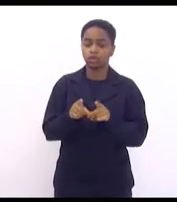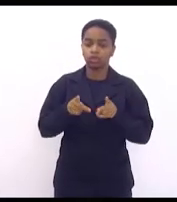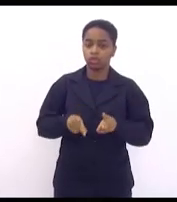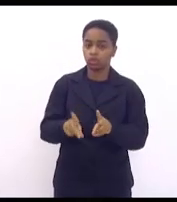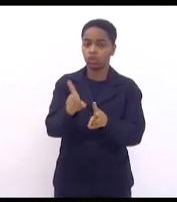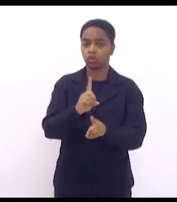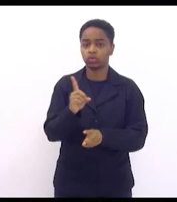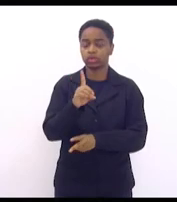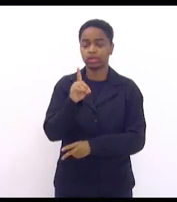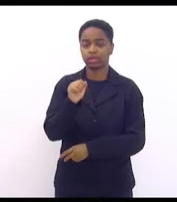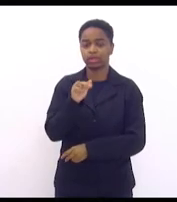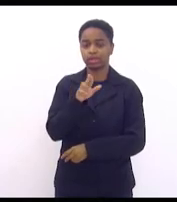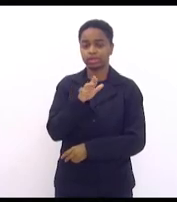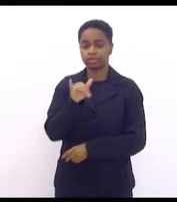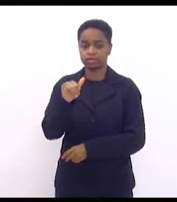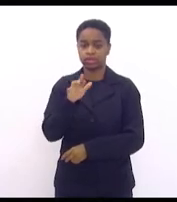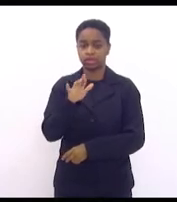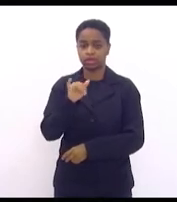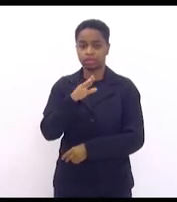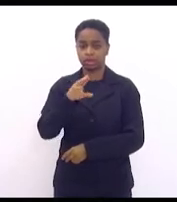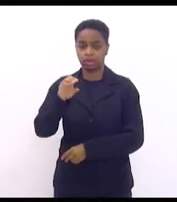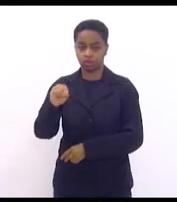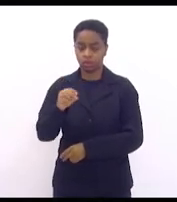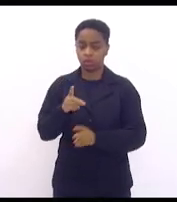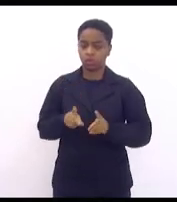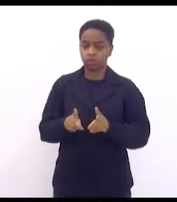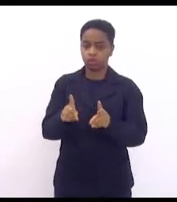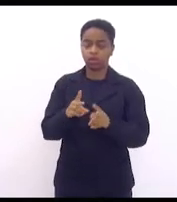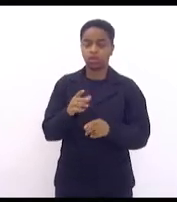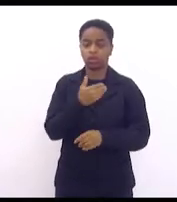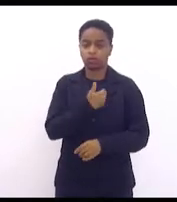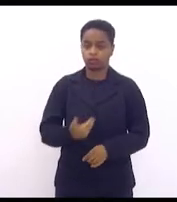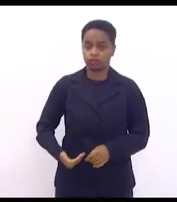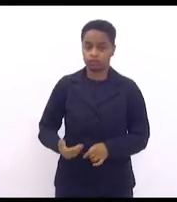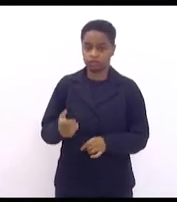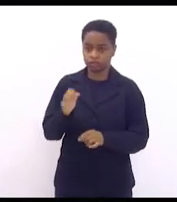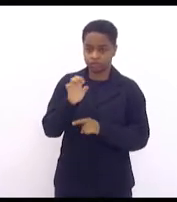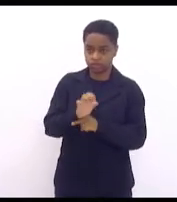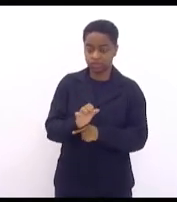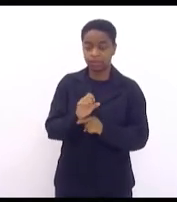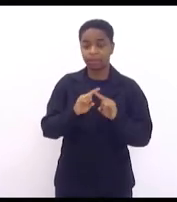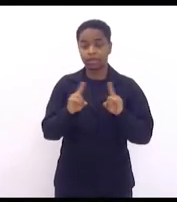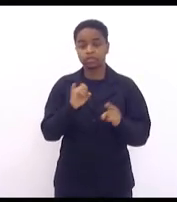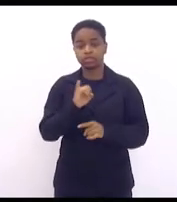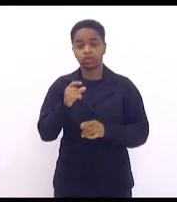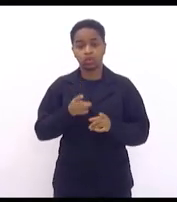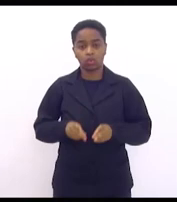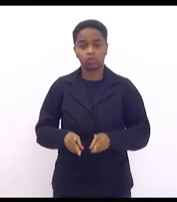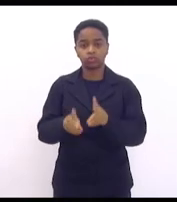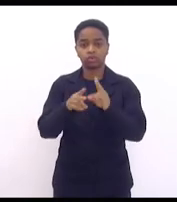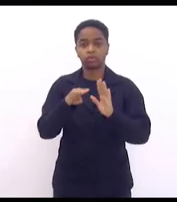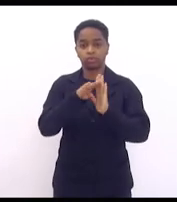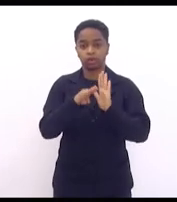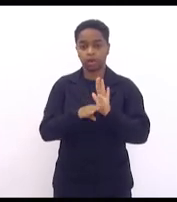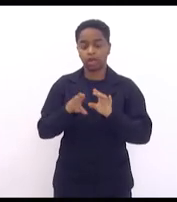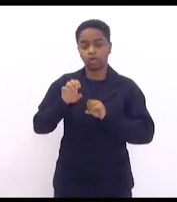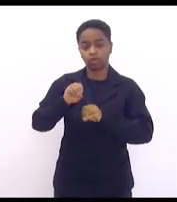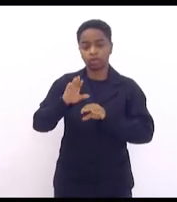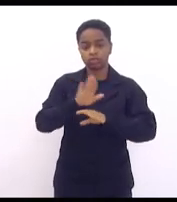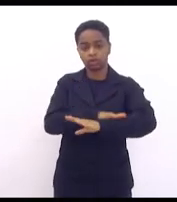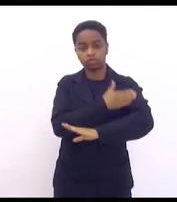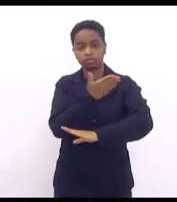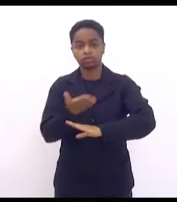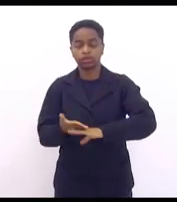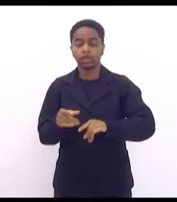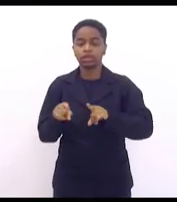ao governo do Estado. E se houvesse a continuidade do programa de educação em tempo integral,